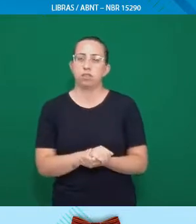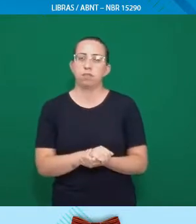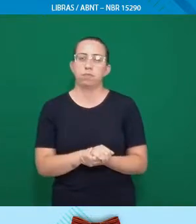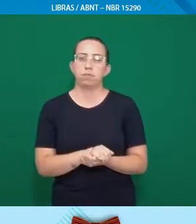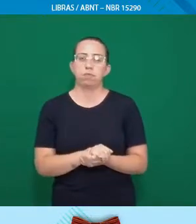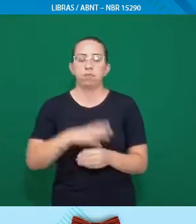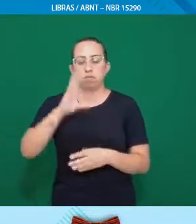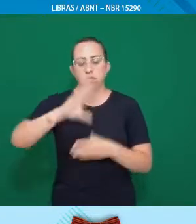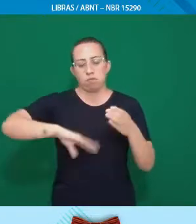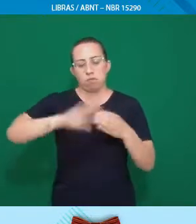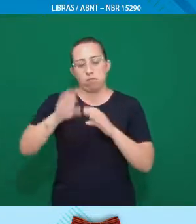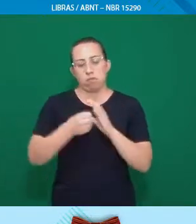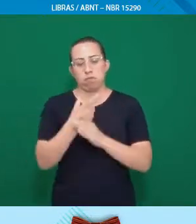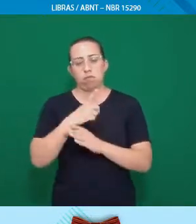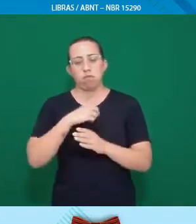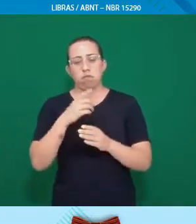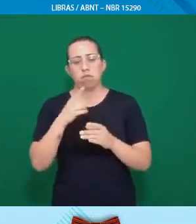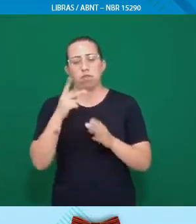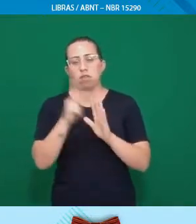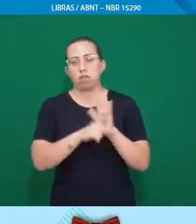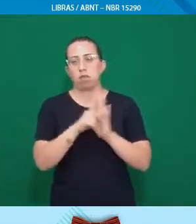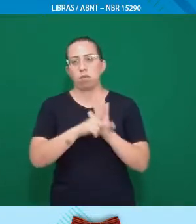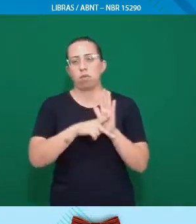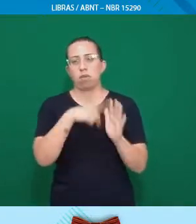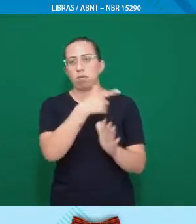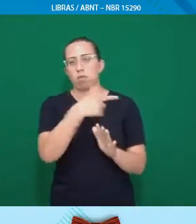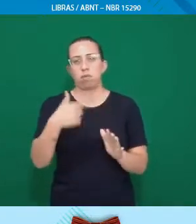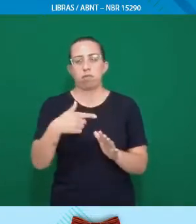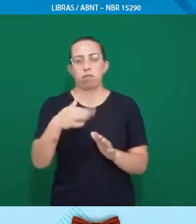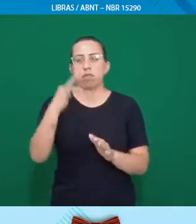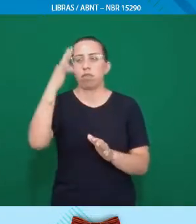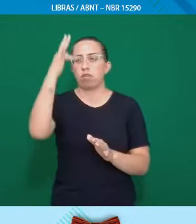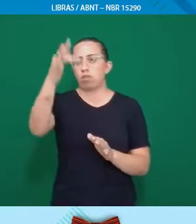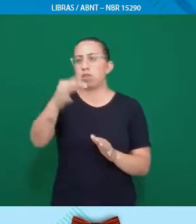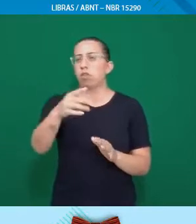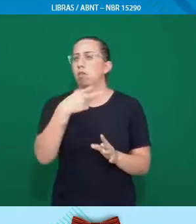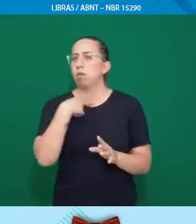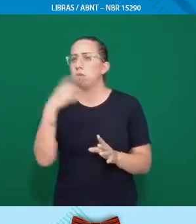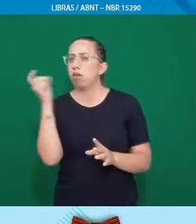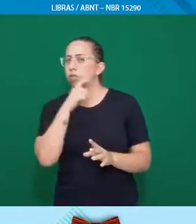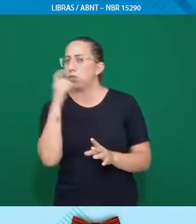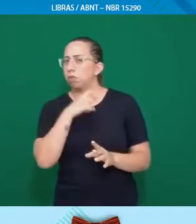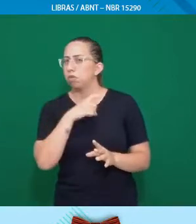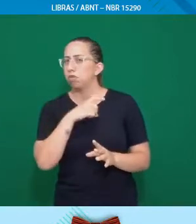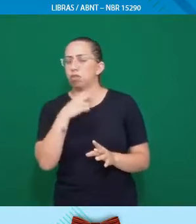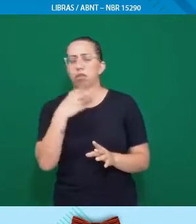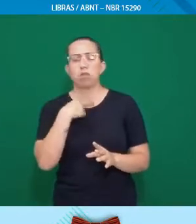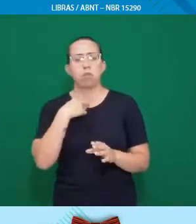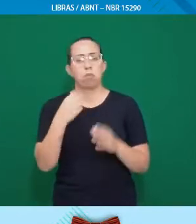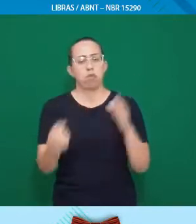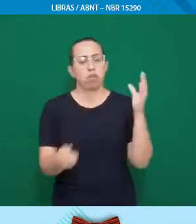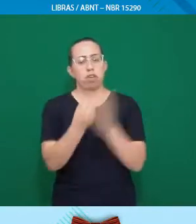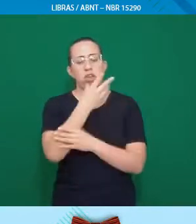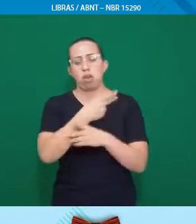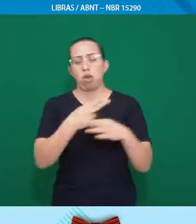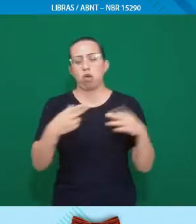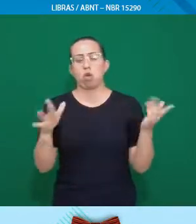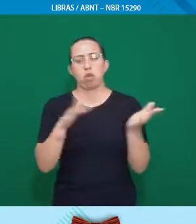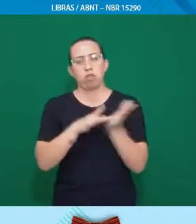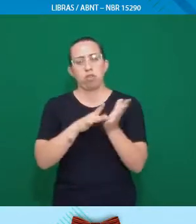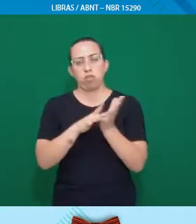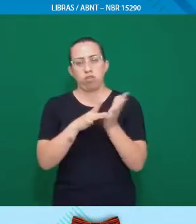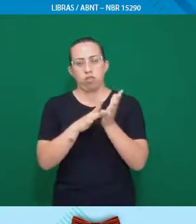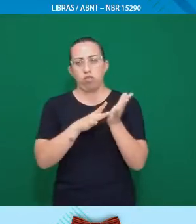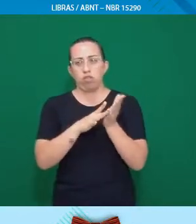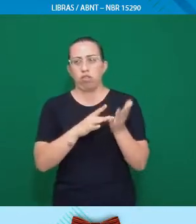diz por aí que Campos Novos vai ter um projeto para 22 anos você não pode ficar mentindo para o povo você não pode ficar criando preciso mentir para falsas